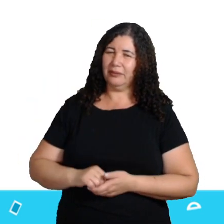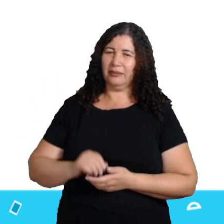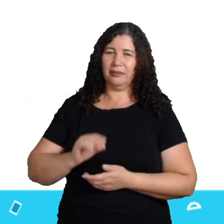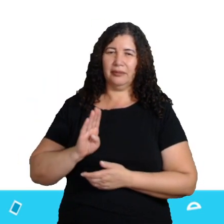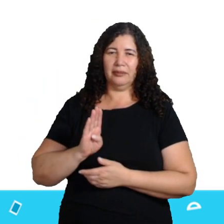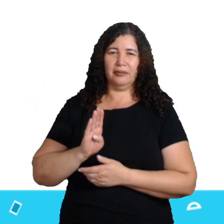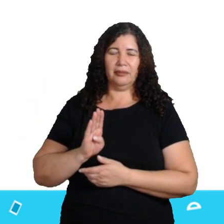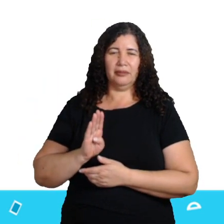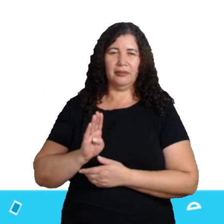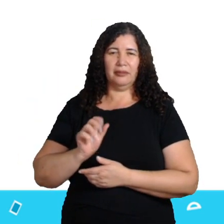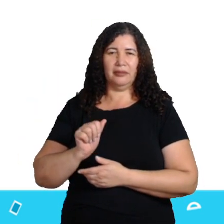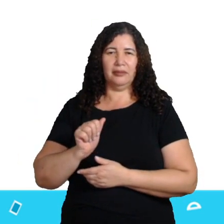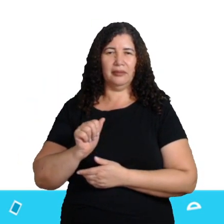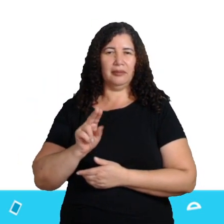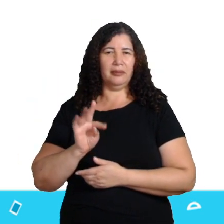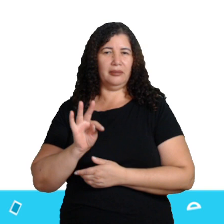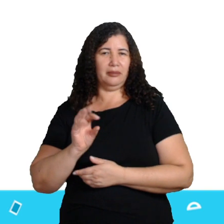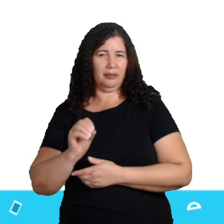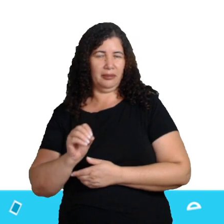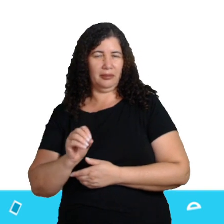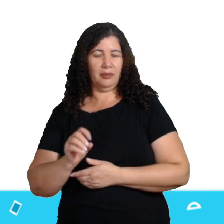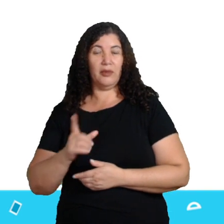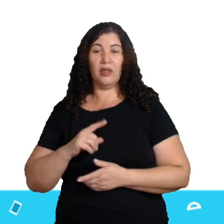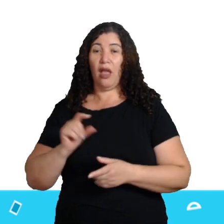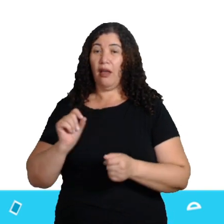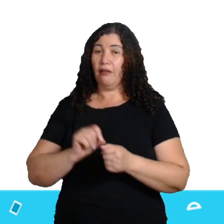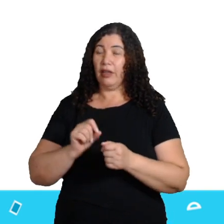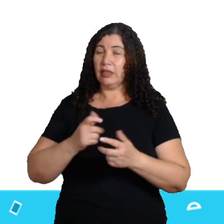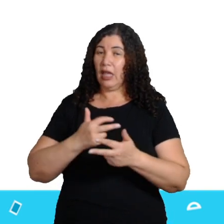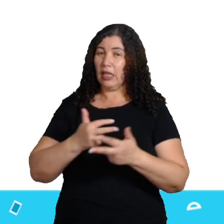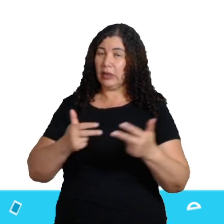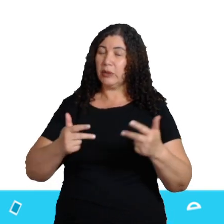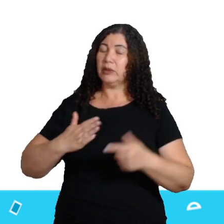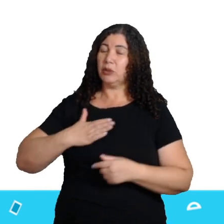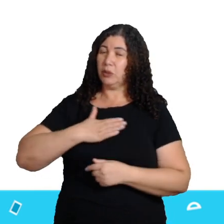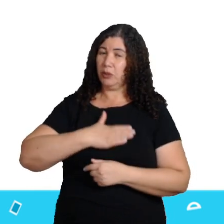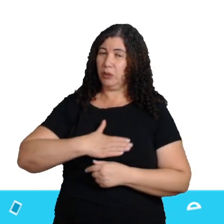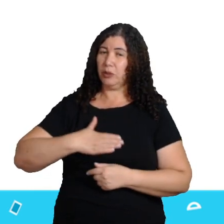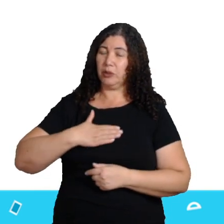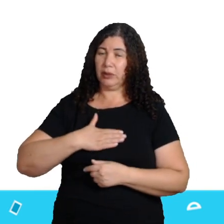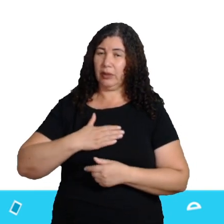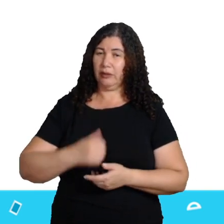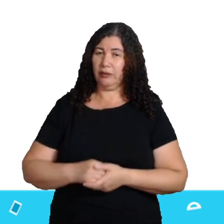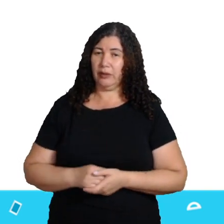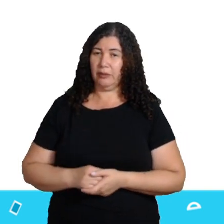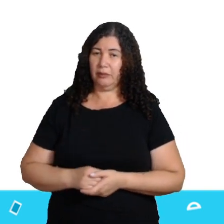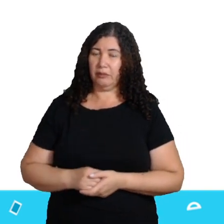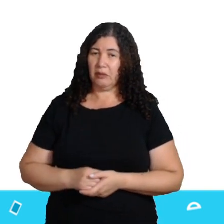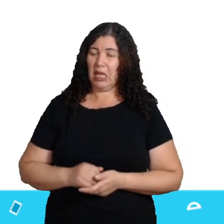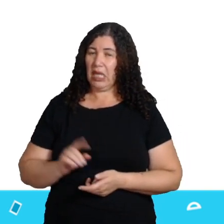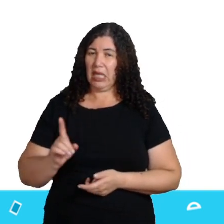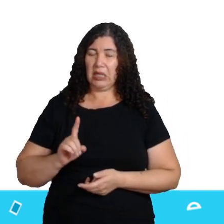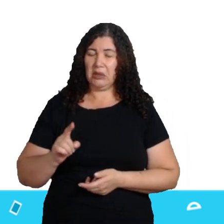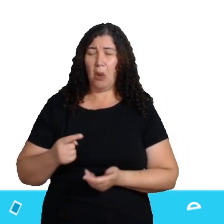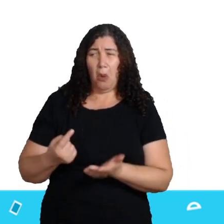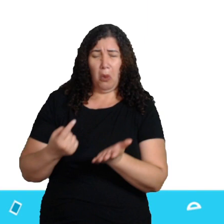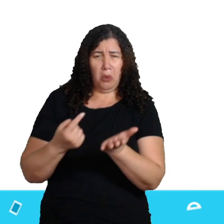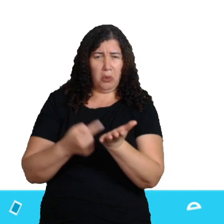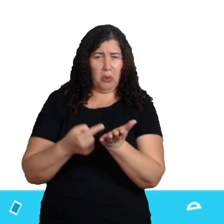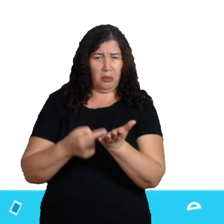Bartô só fazia o que gostava. Ele não cumpria